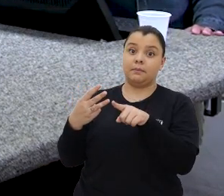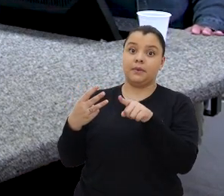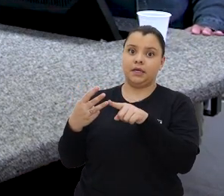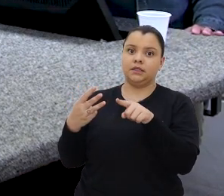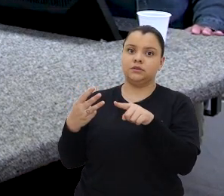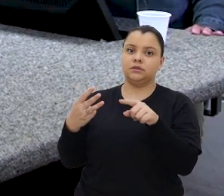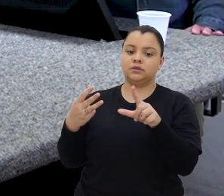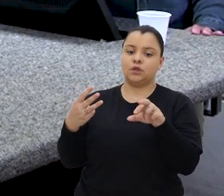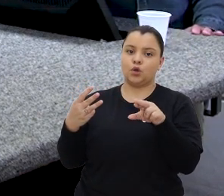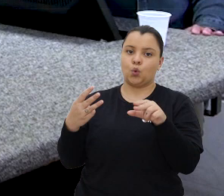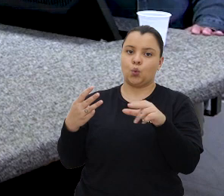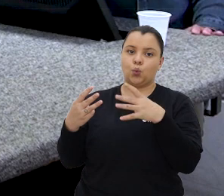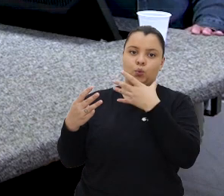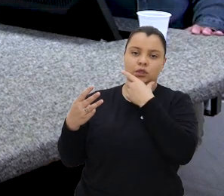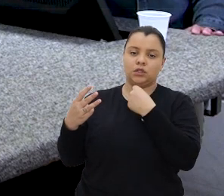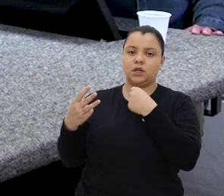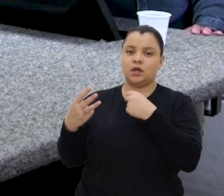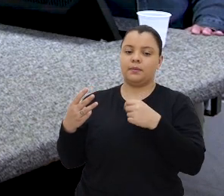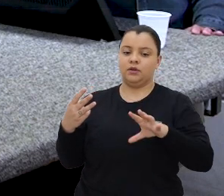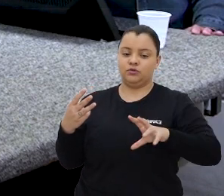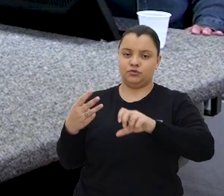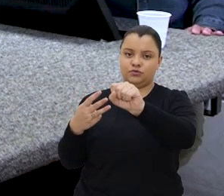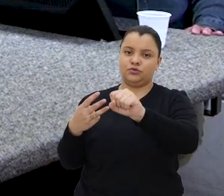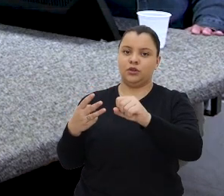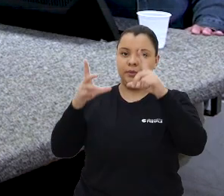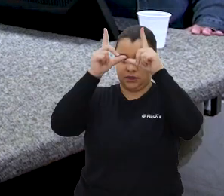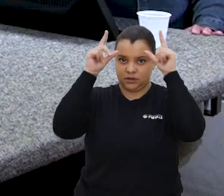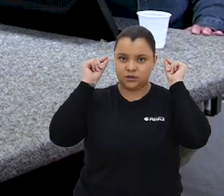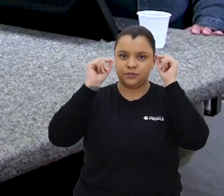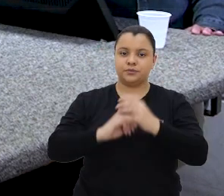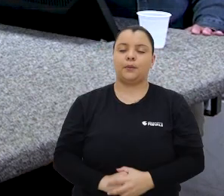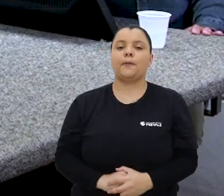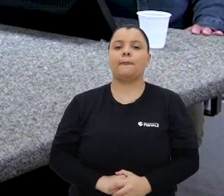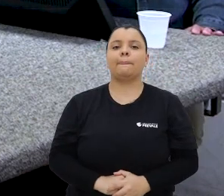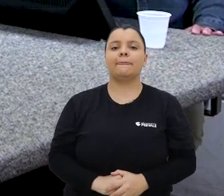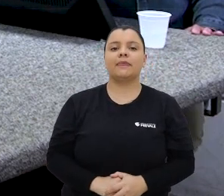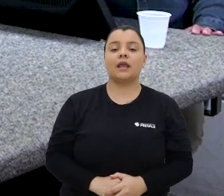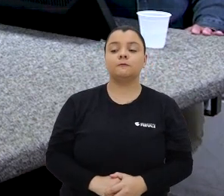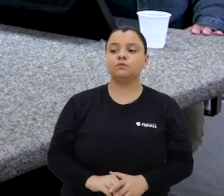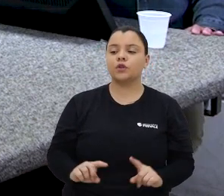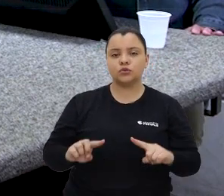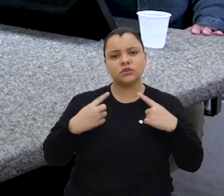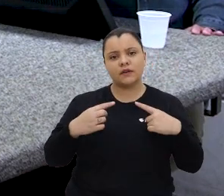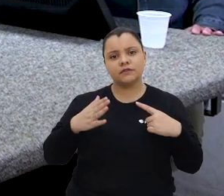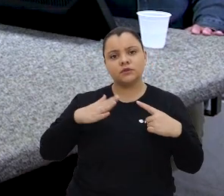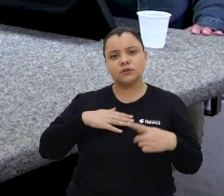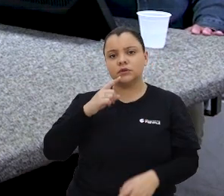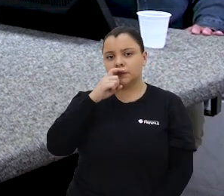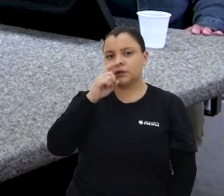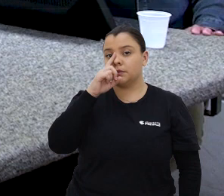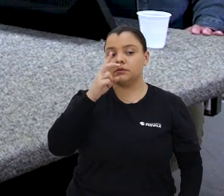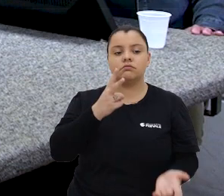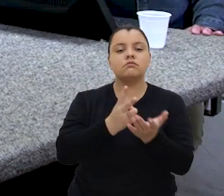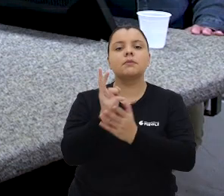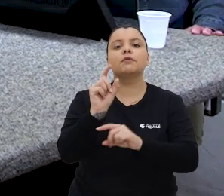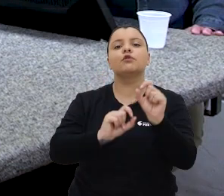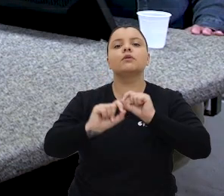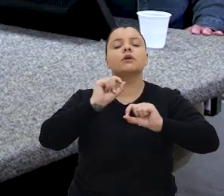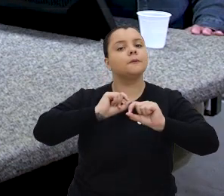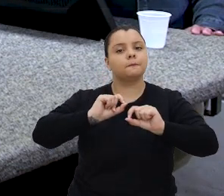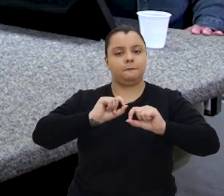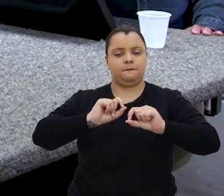é enfermeiro, que se formou na Unilassalle em 2008. E um dos desafios dos meus pais sempre foi isso,